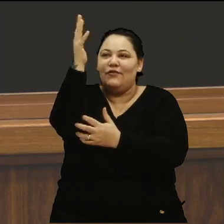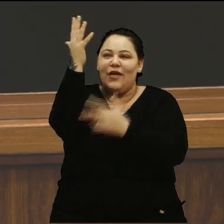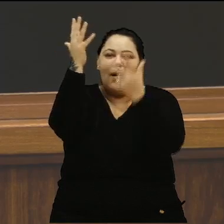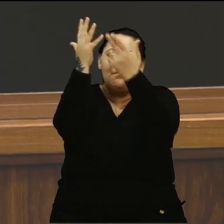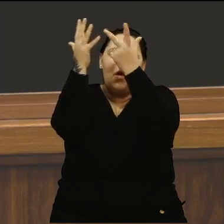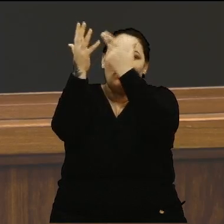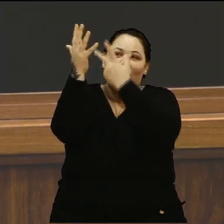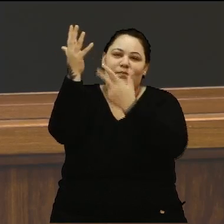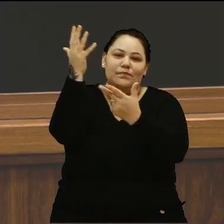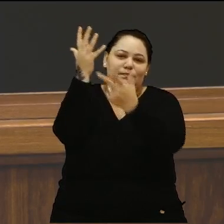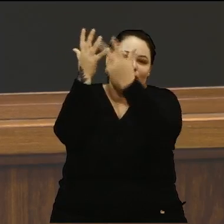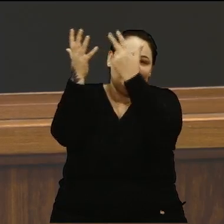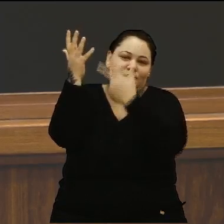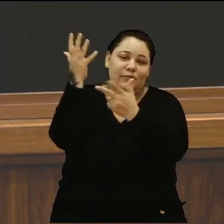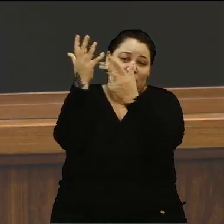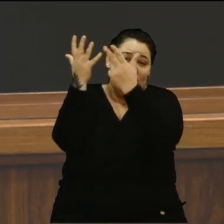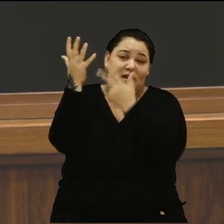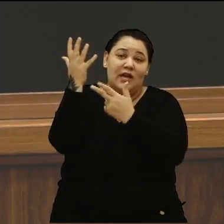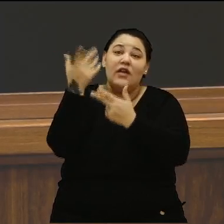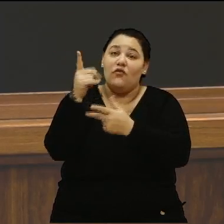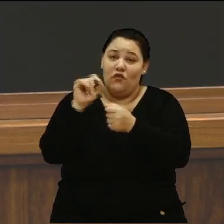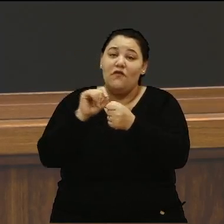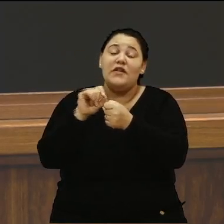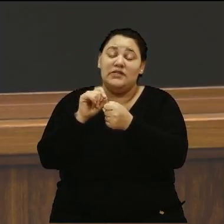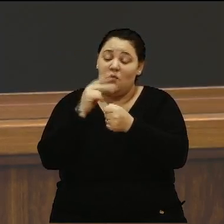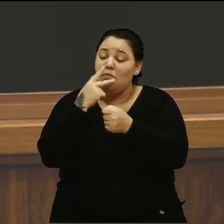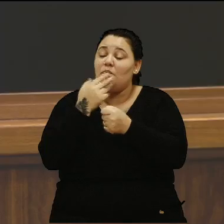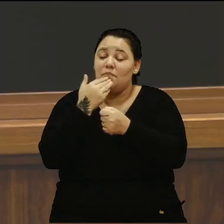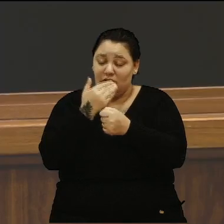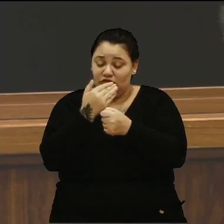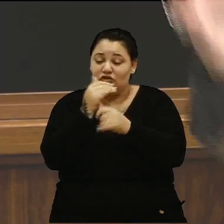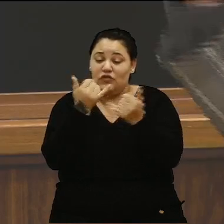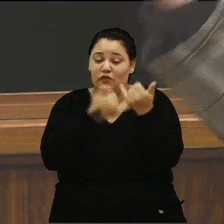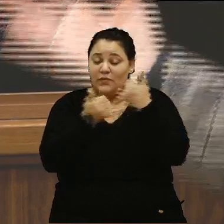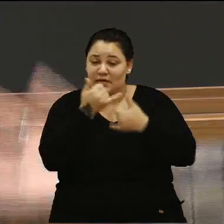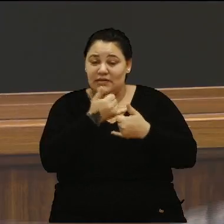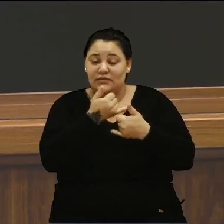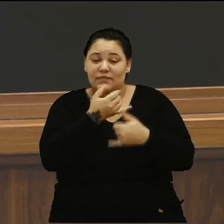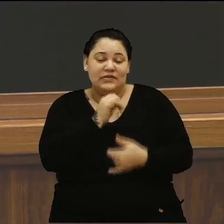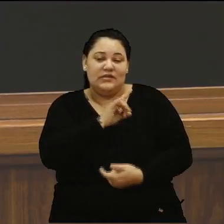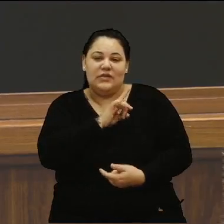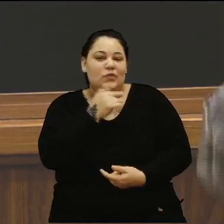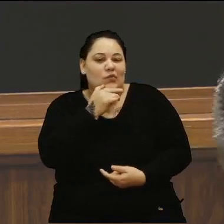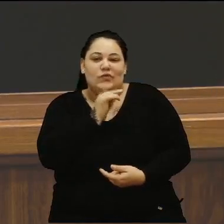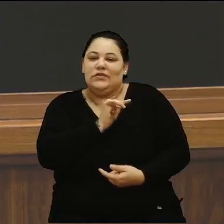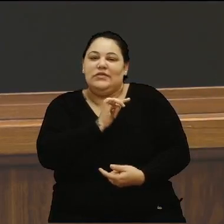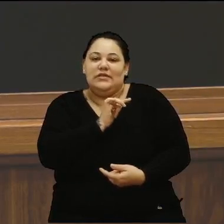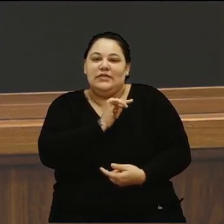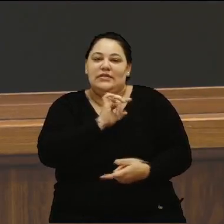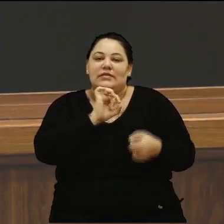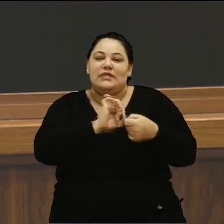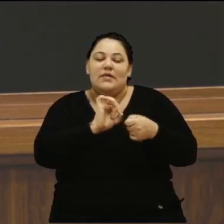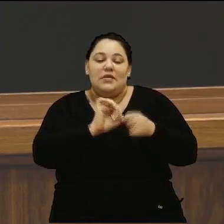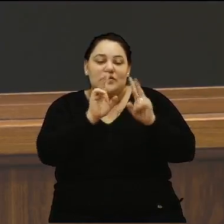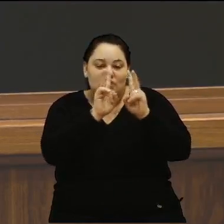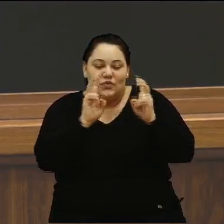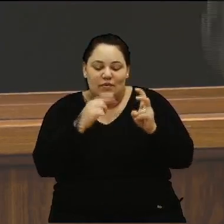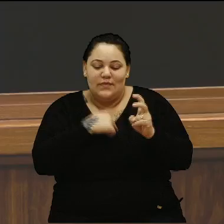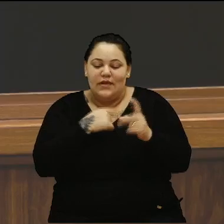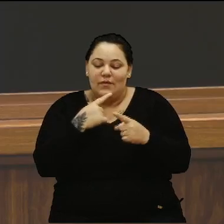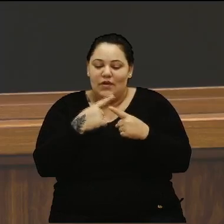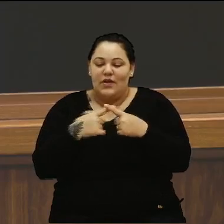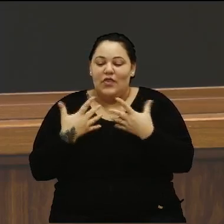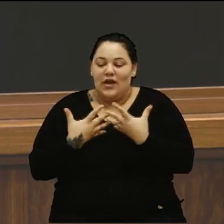vou fazer um pedido de informação, se eu não conseguir logo saber sobre isso, porque eu estou cansada de